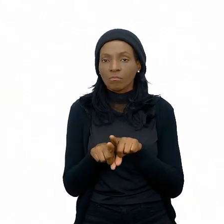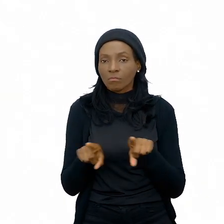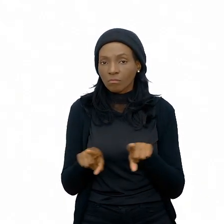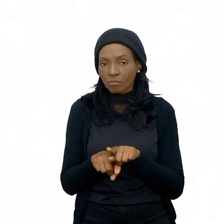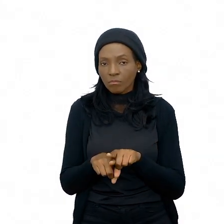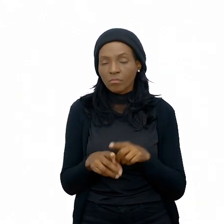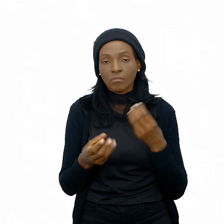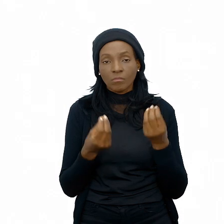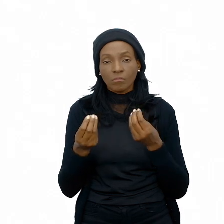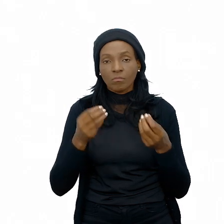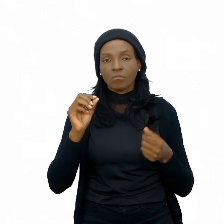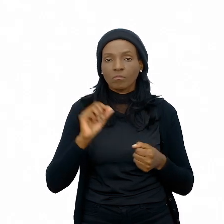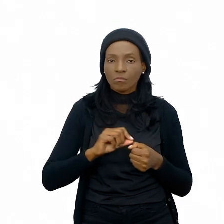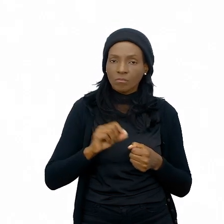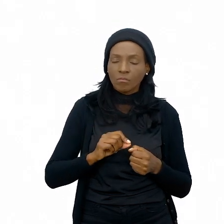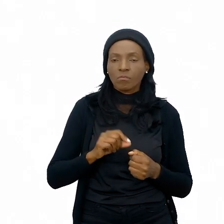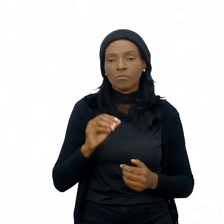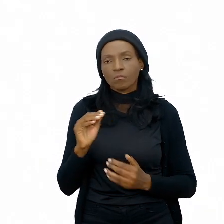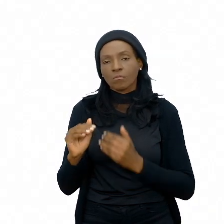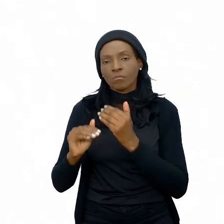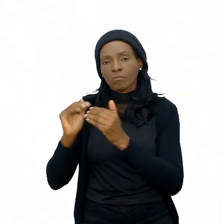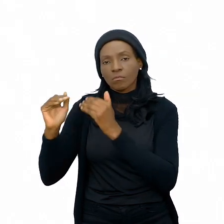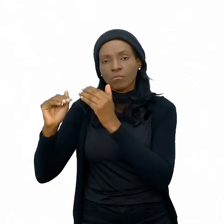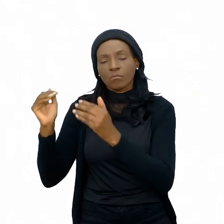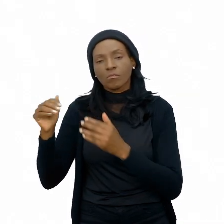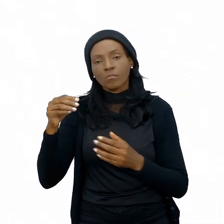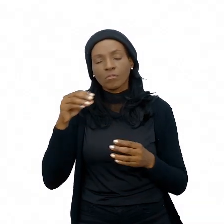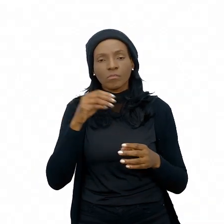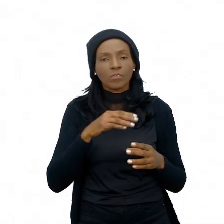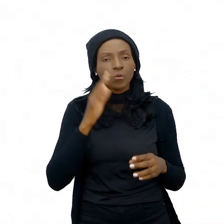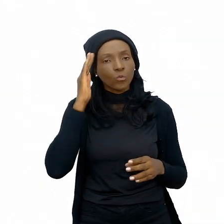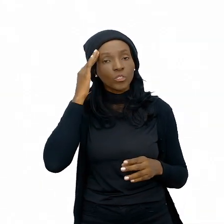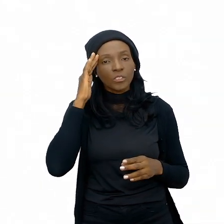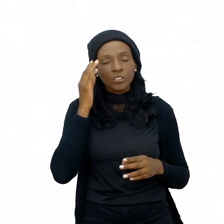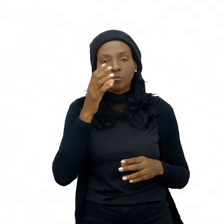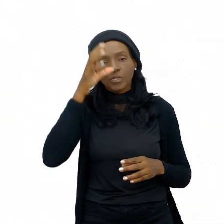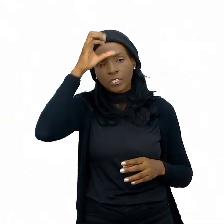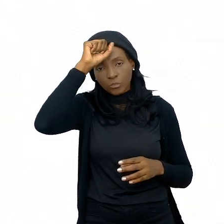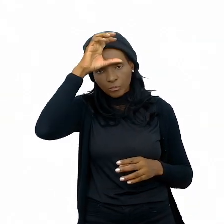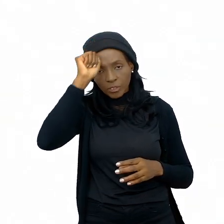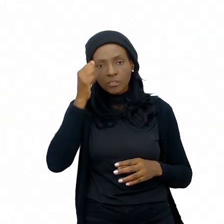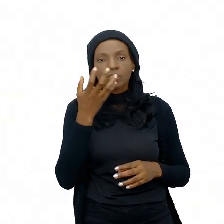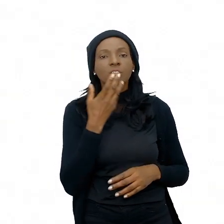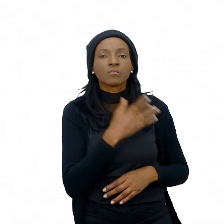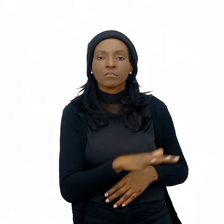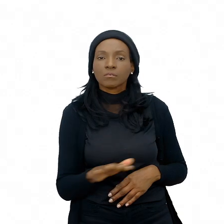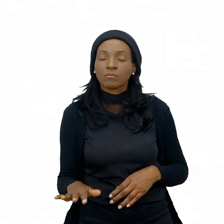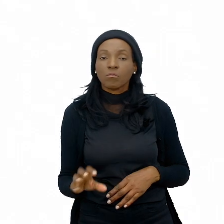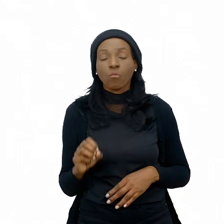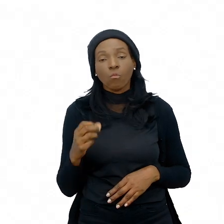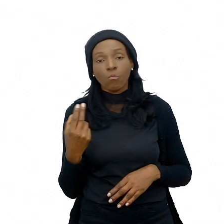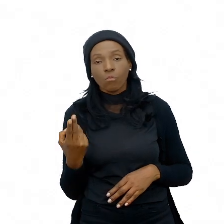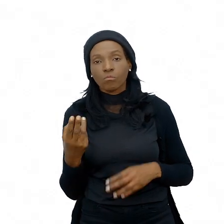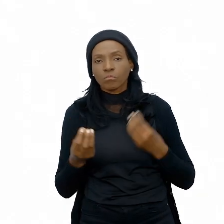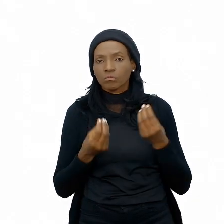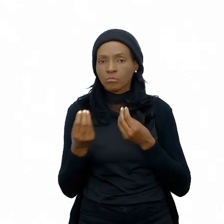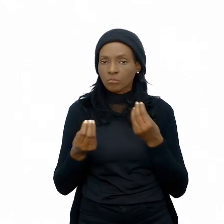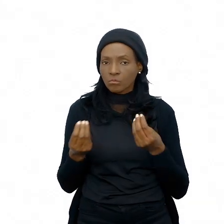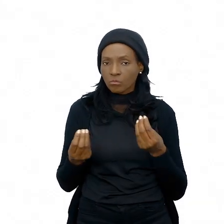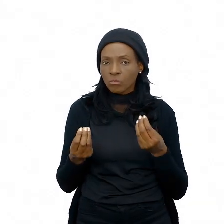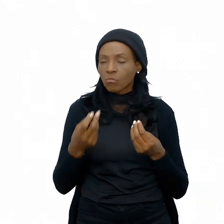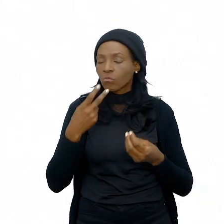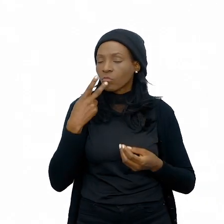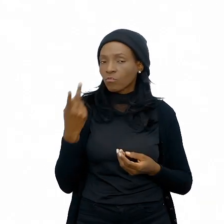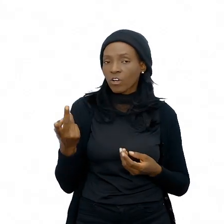da construção progressiva do saber da criança. Ou seja, como pronunciamos